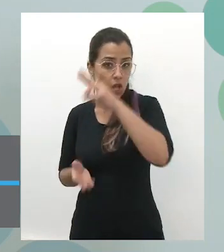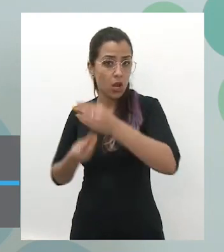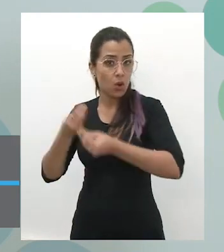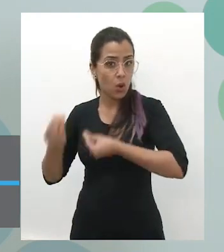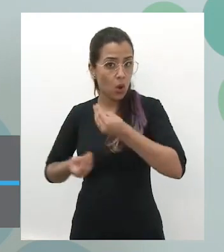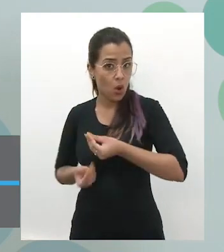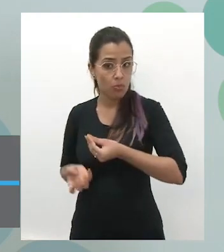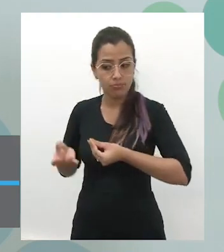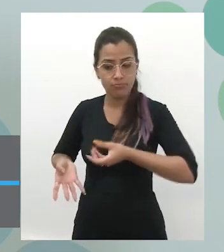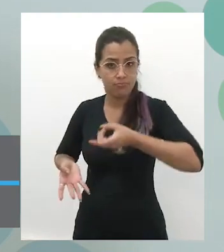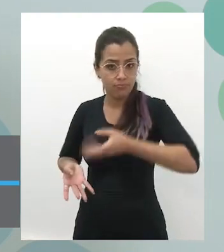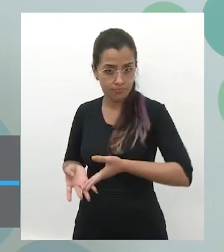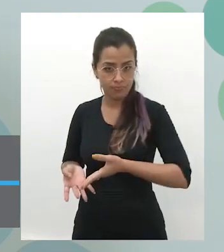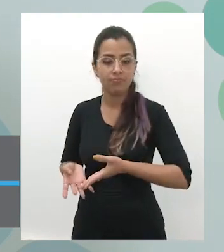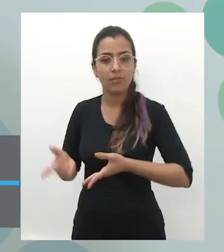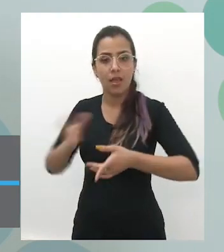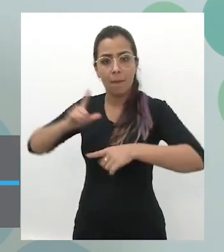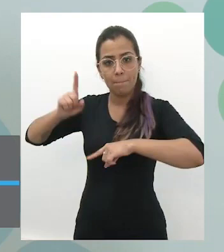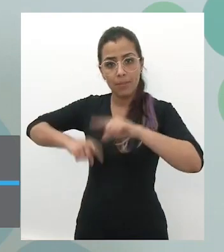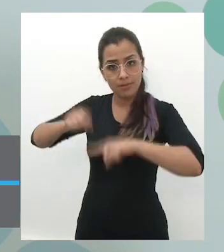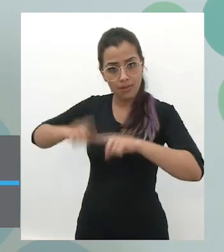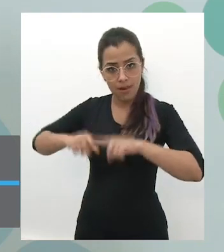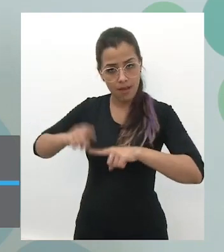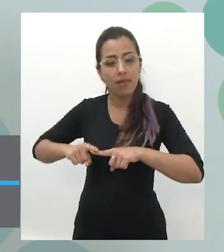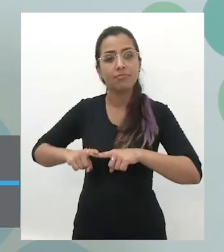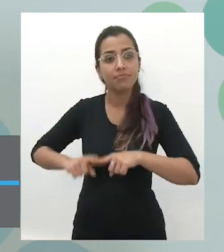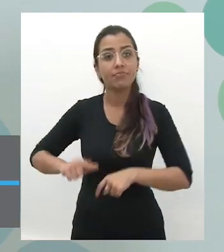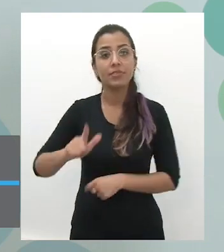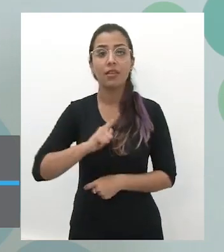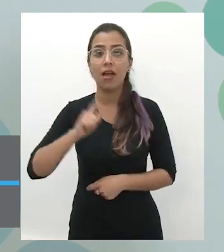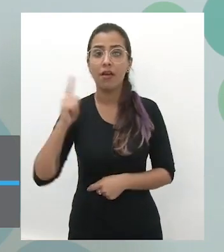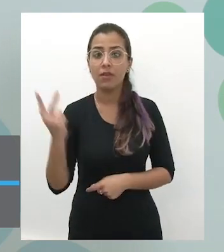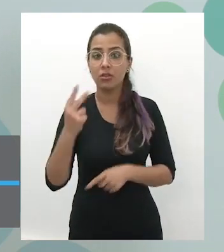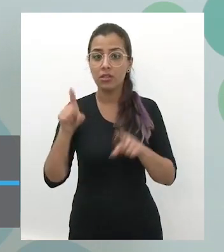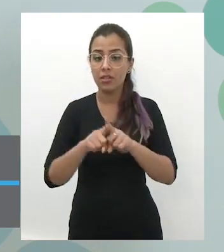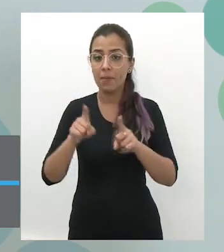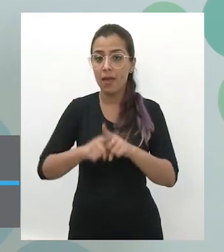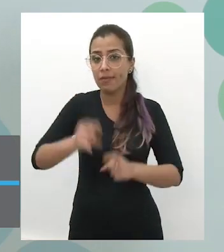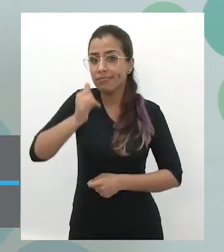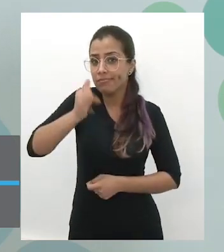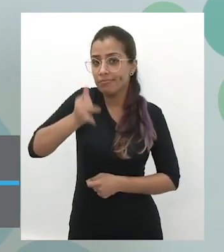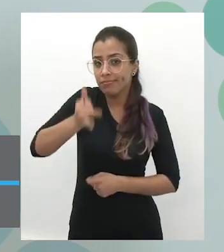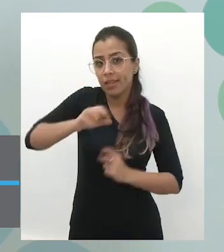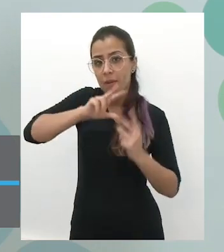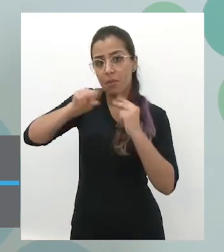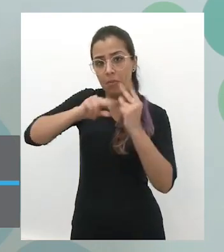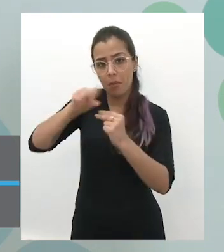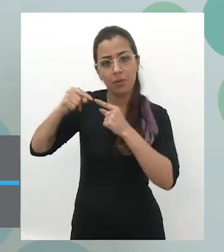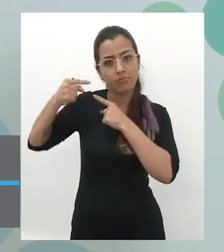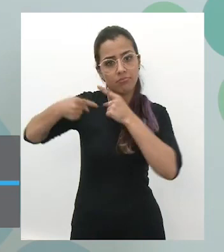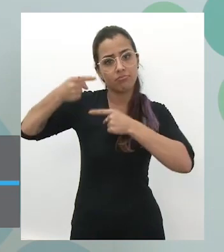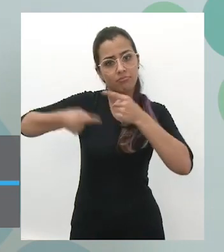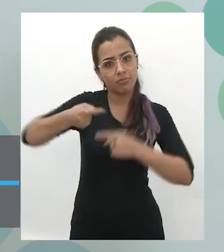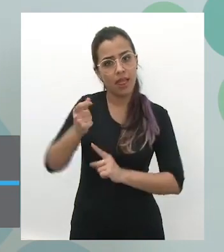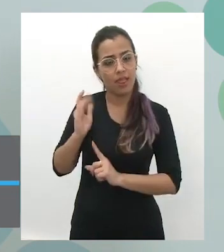foram deixados, que são as fontes materiais. Nós também valorizamos as fontes orais, que são as tradições, as lendas